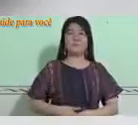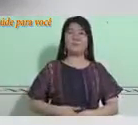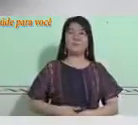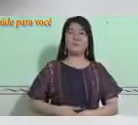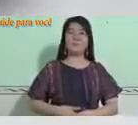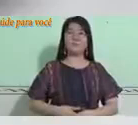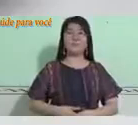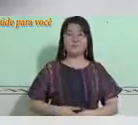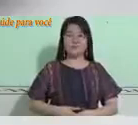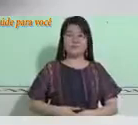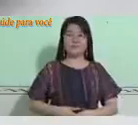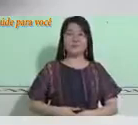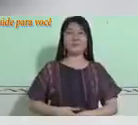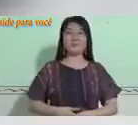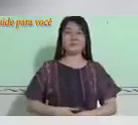clamídia.